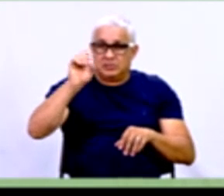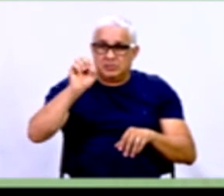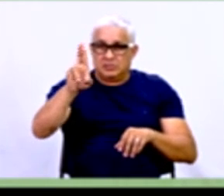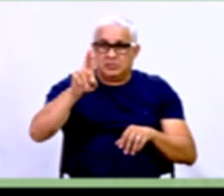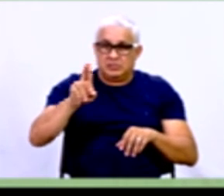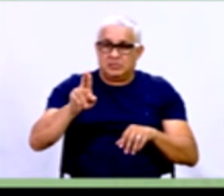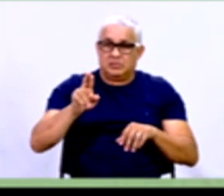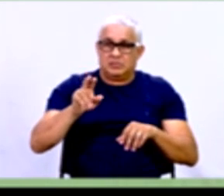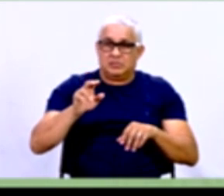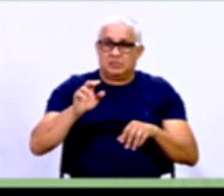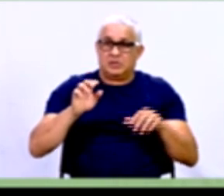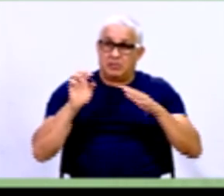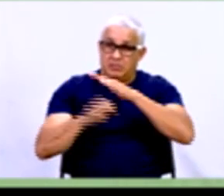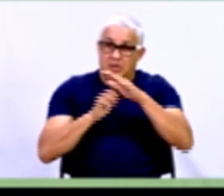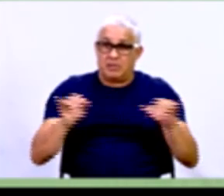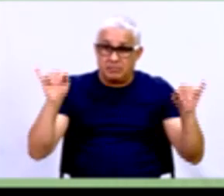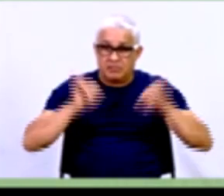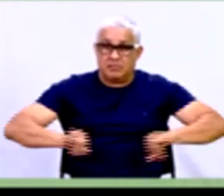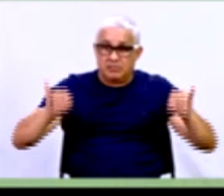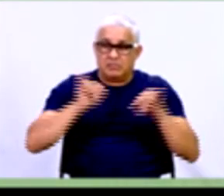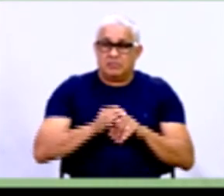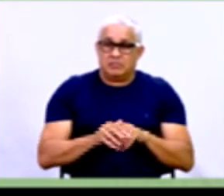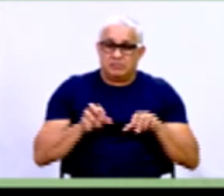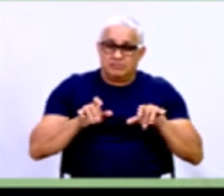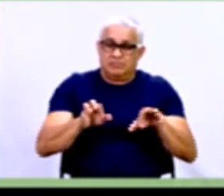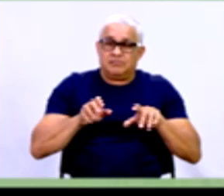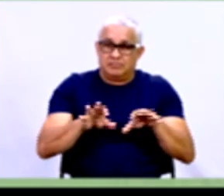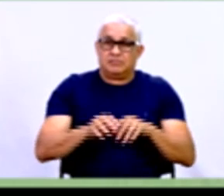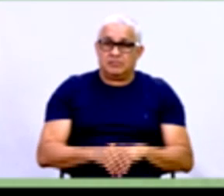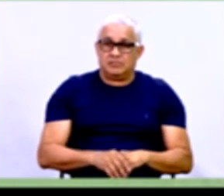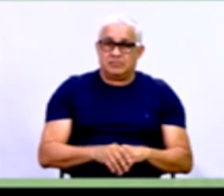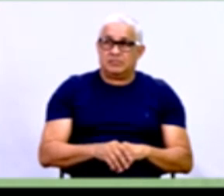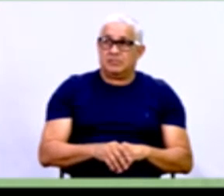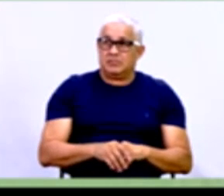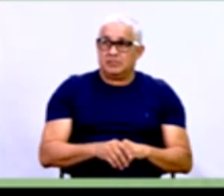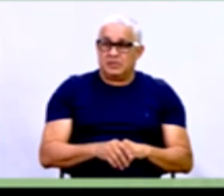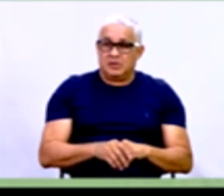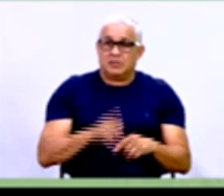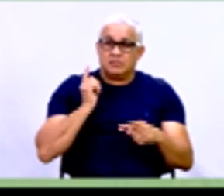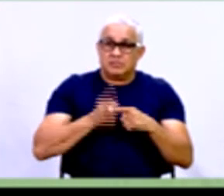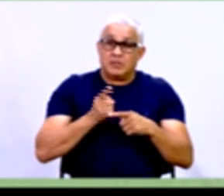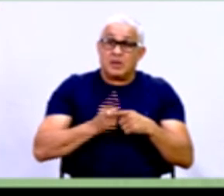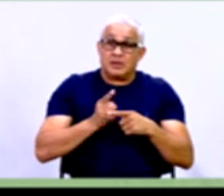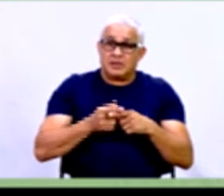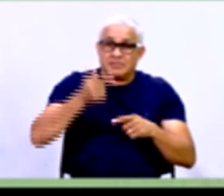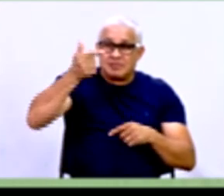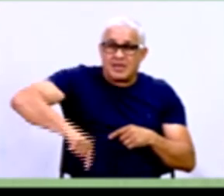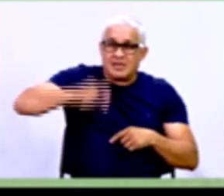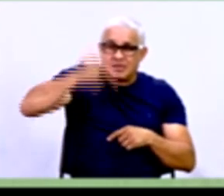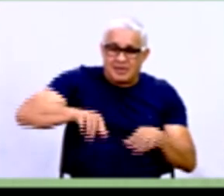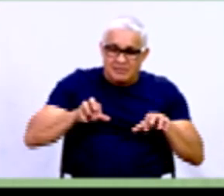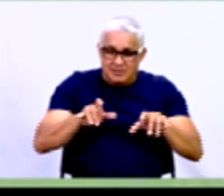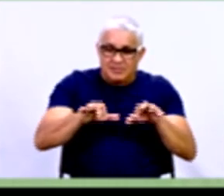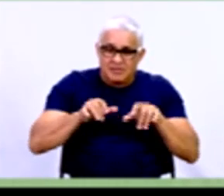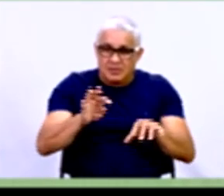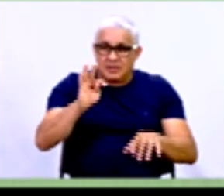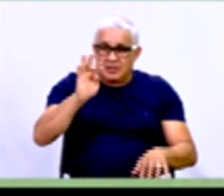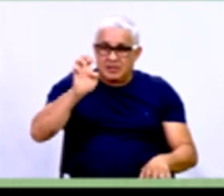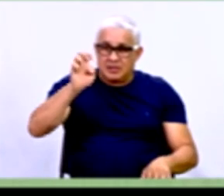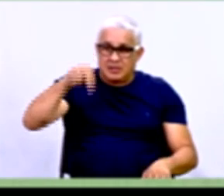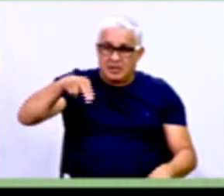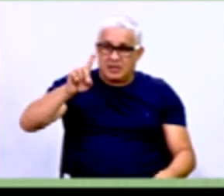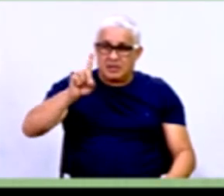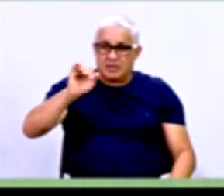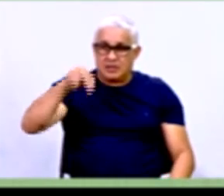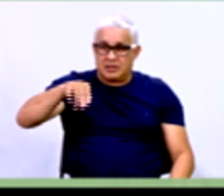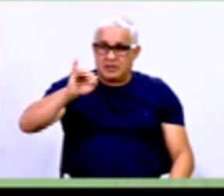vamos colocar esse nome aí. As condições de trabalho, caracterizadas pelo movimento repetitivo, propiciaram o surgimento de tendinite.